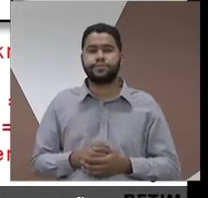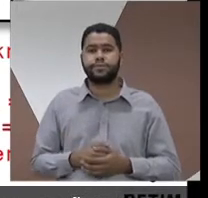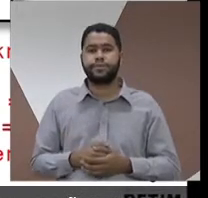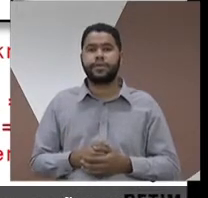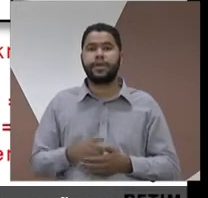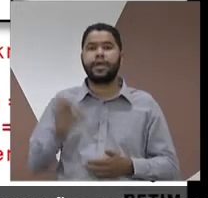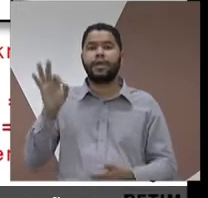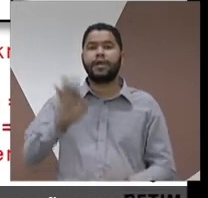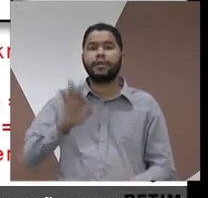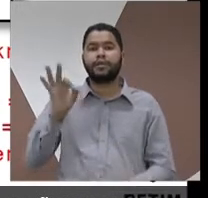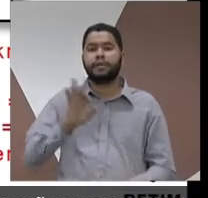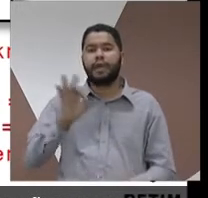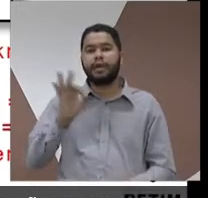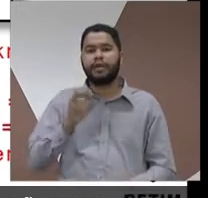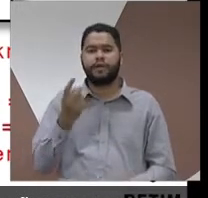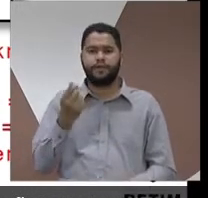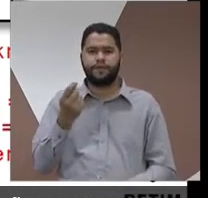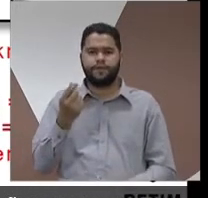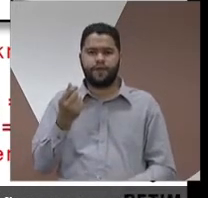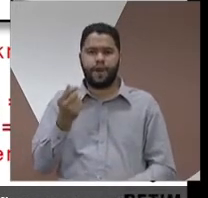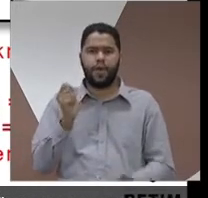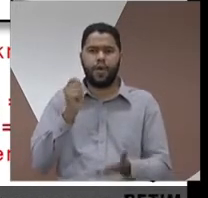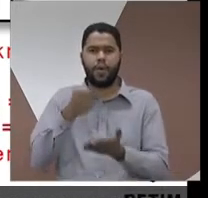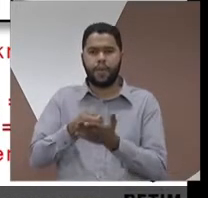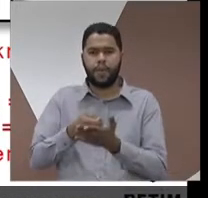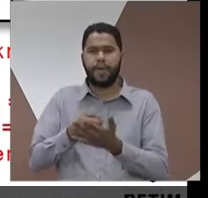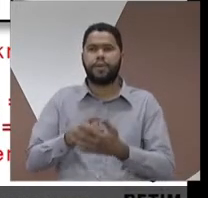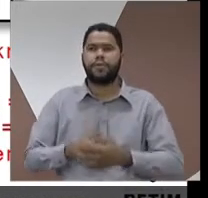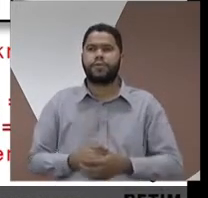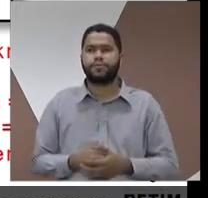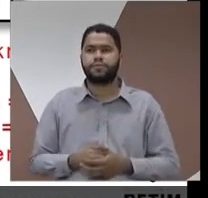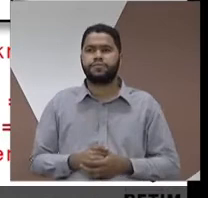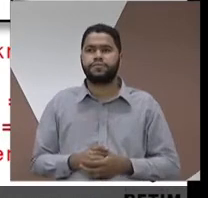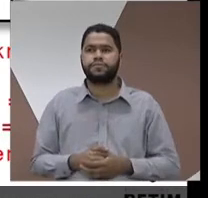Tarifa média são...